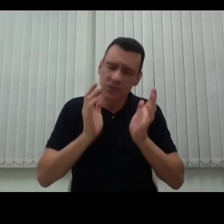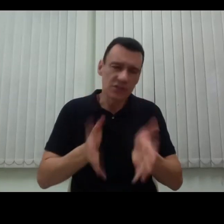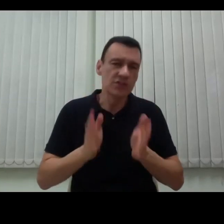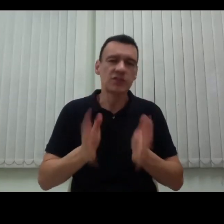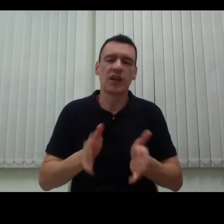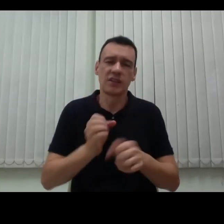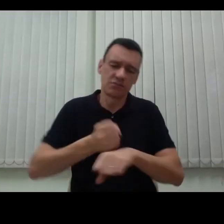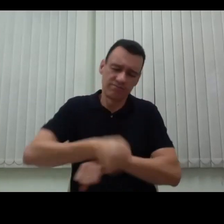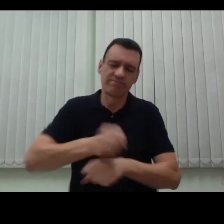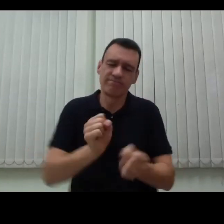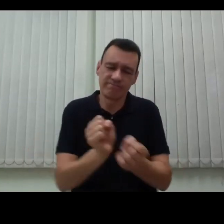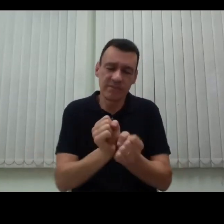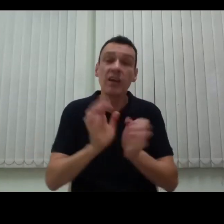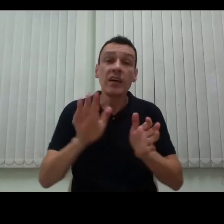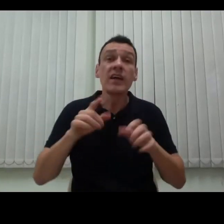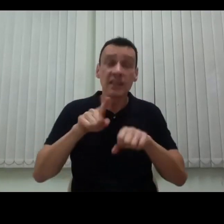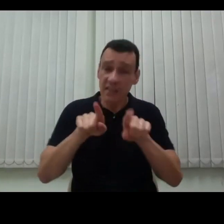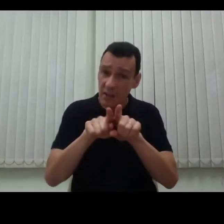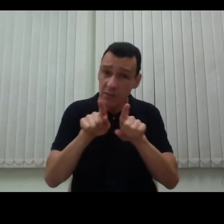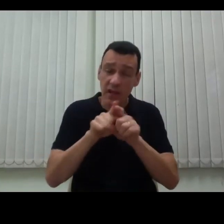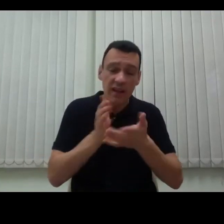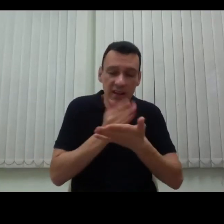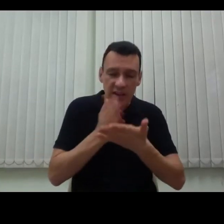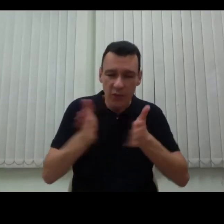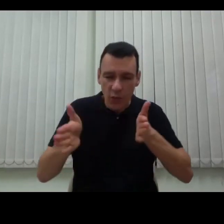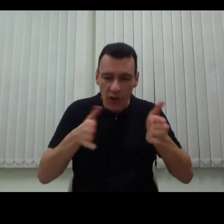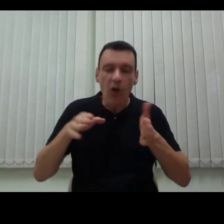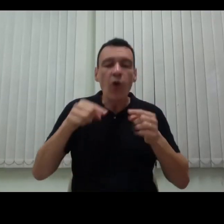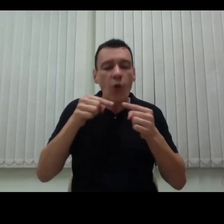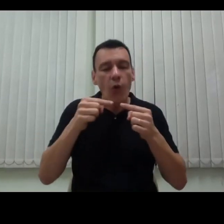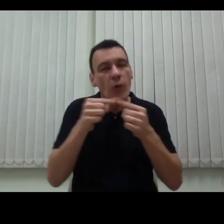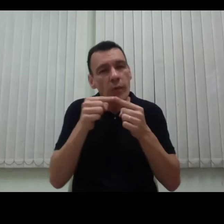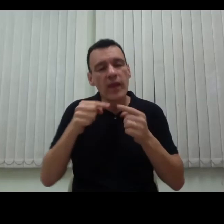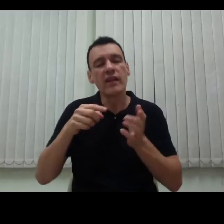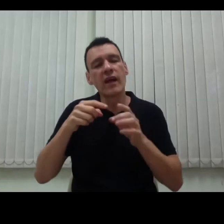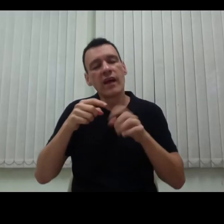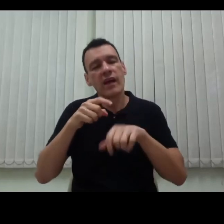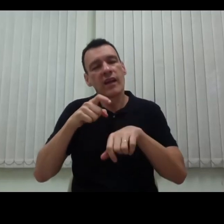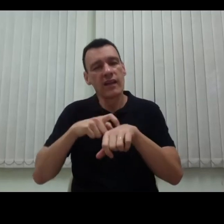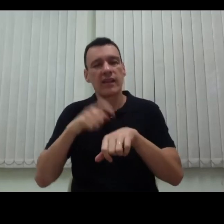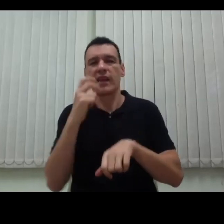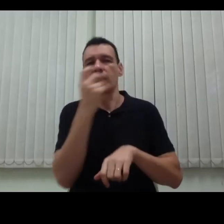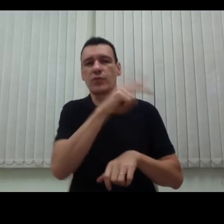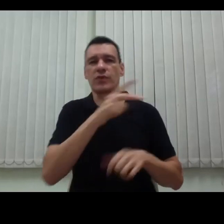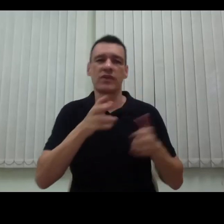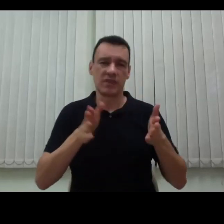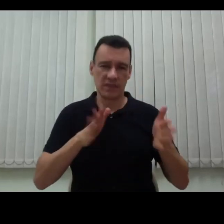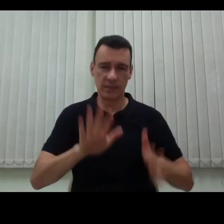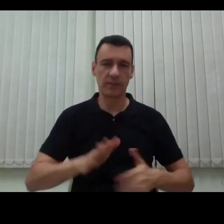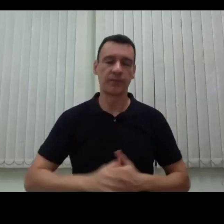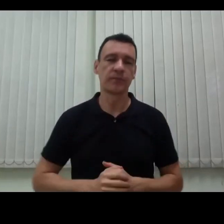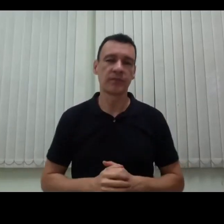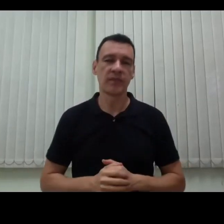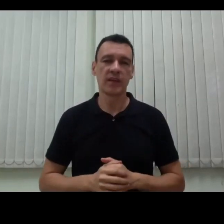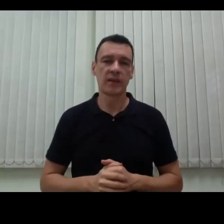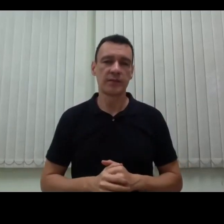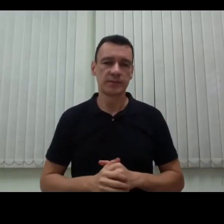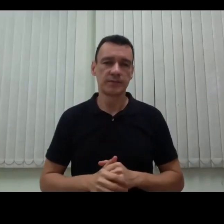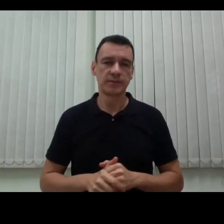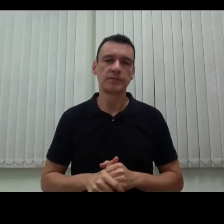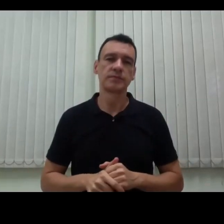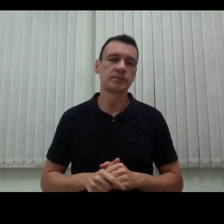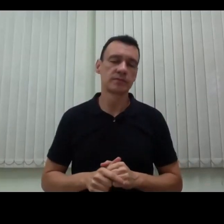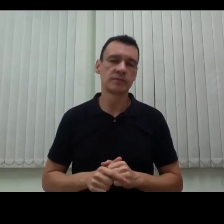do seu tempo. A gente até costuma falar que esses escritores que discutem o seu tempo, eles são fora do tempo, né?